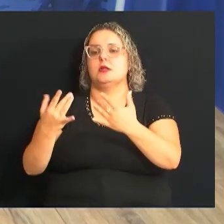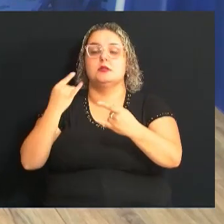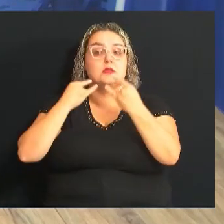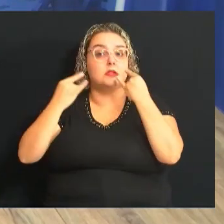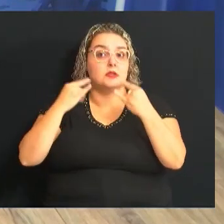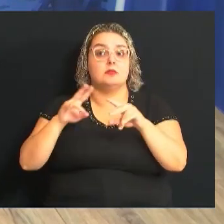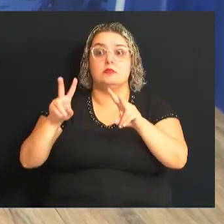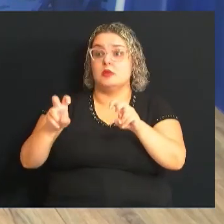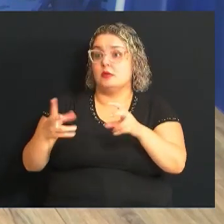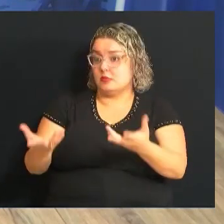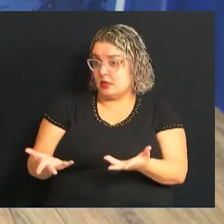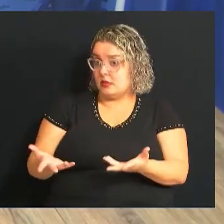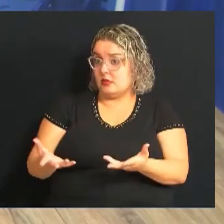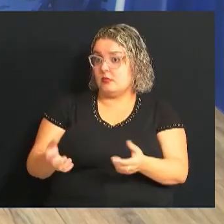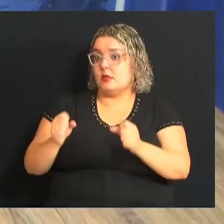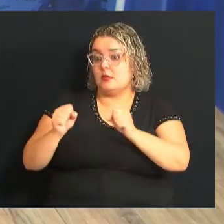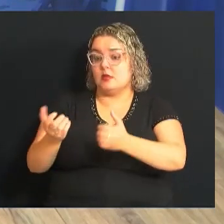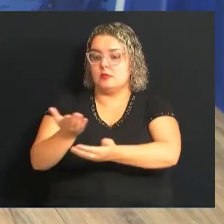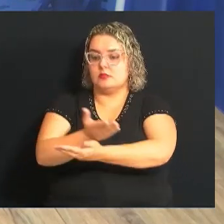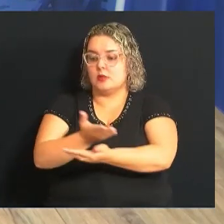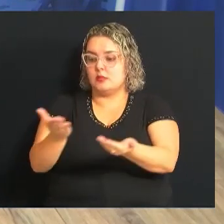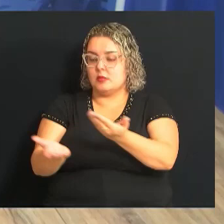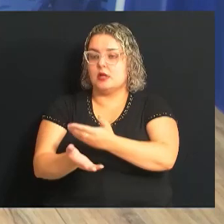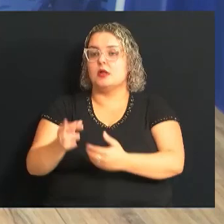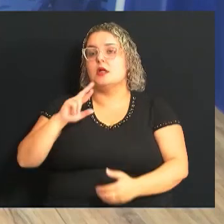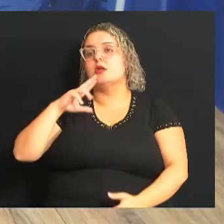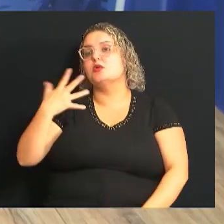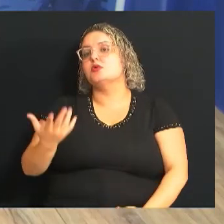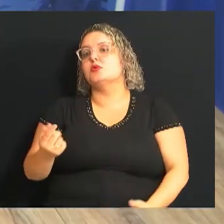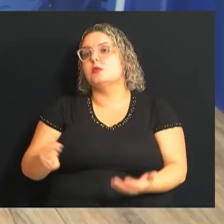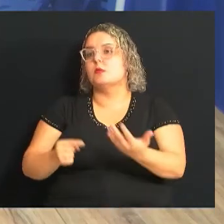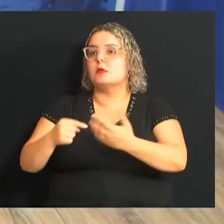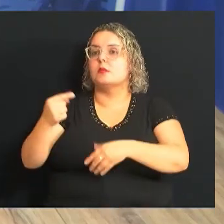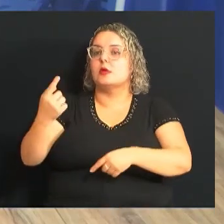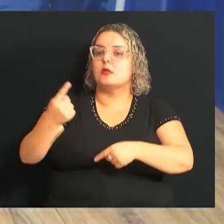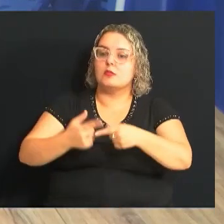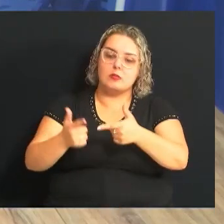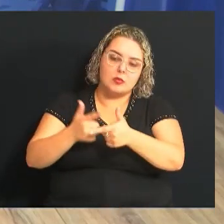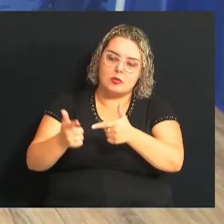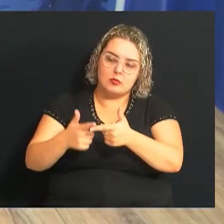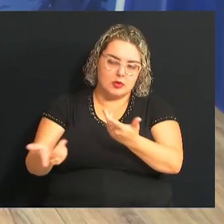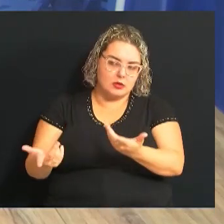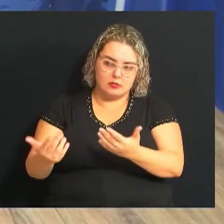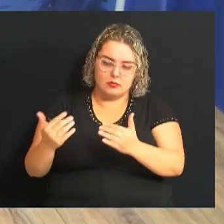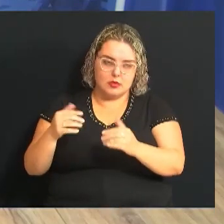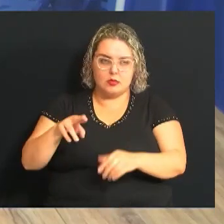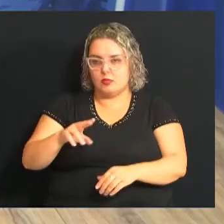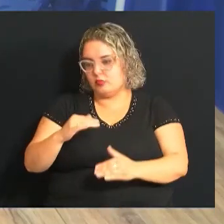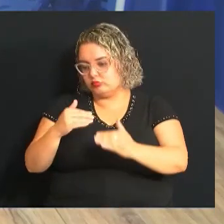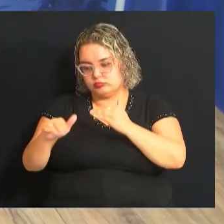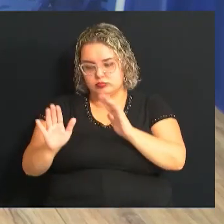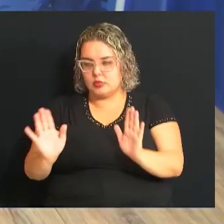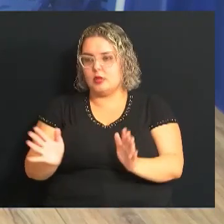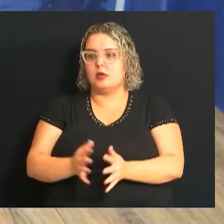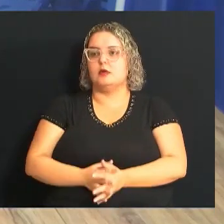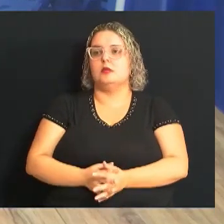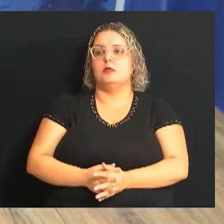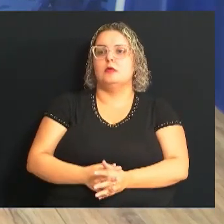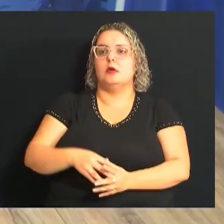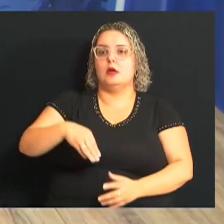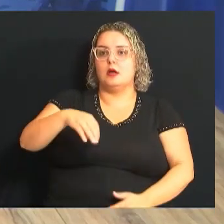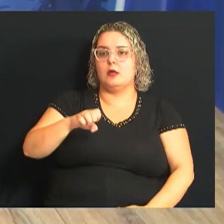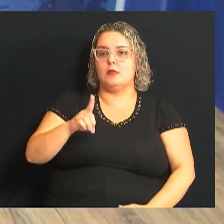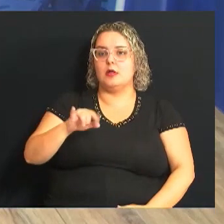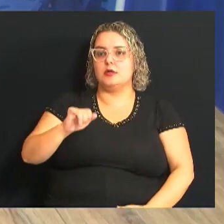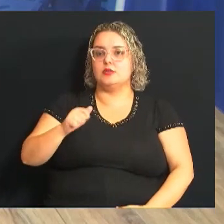este assunto para poder mediar e resolver algum conflito, alguma discordância? Tá. A mediação de conflitos,